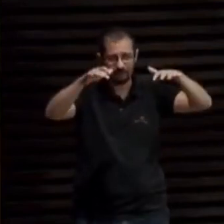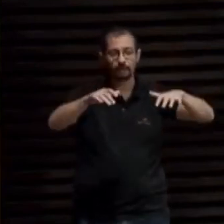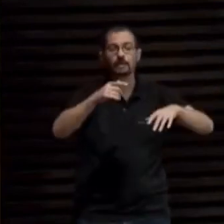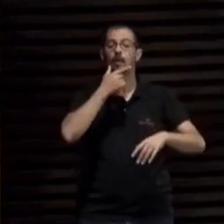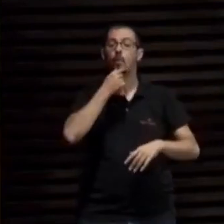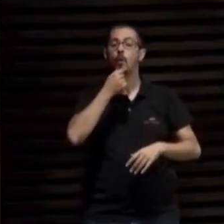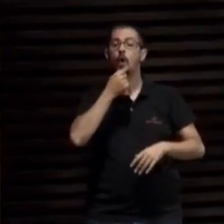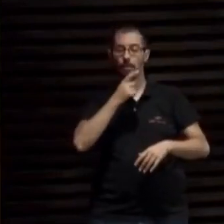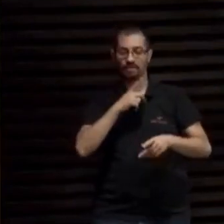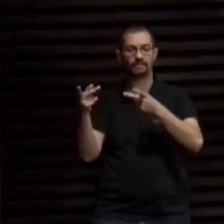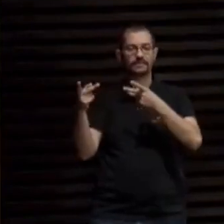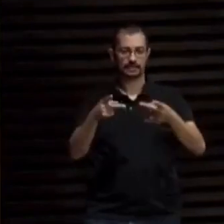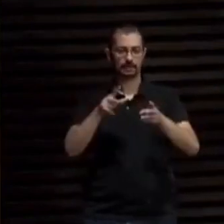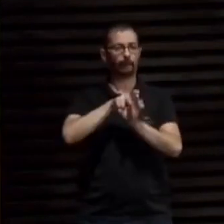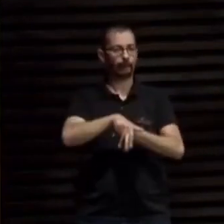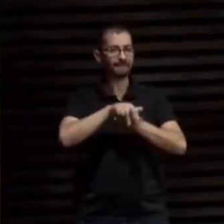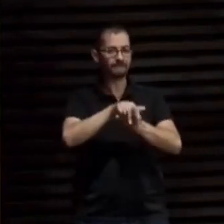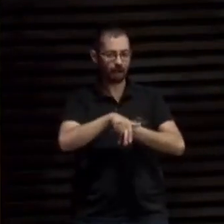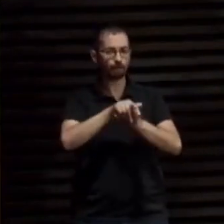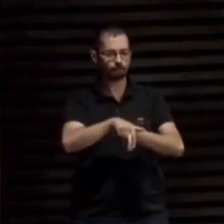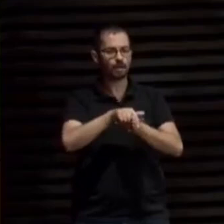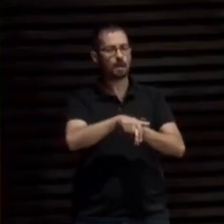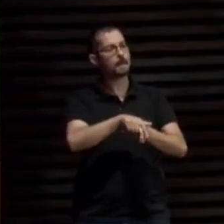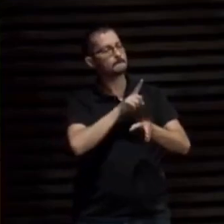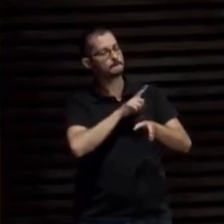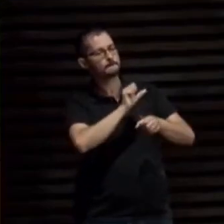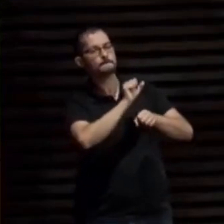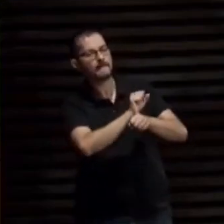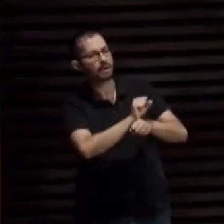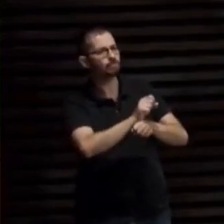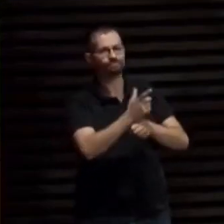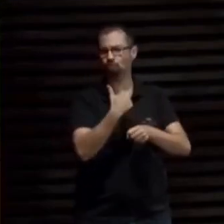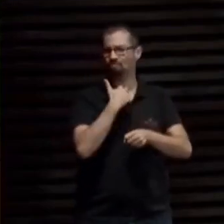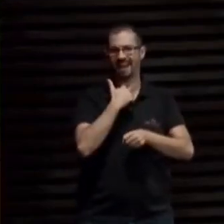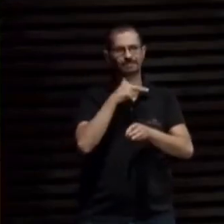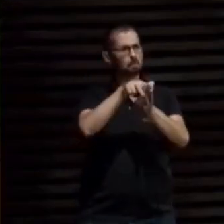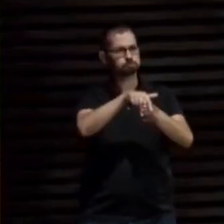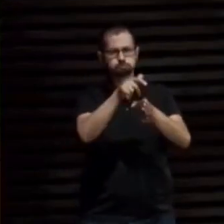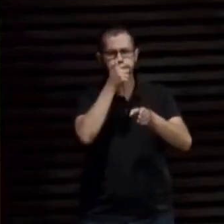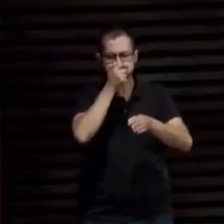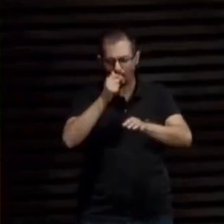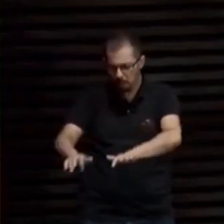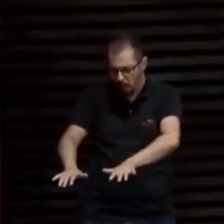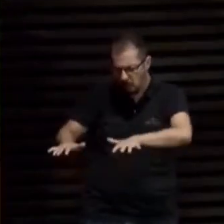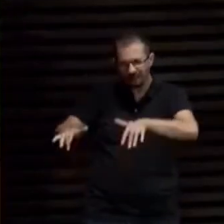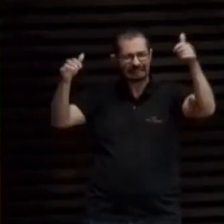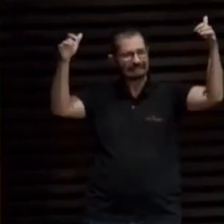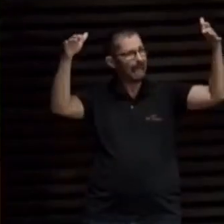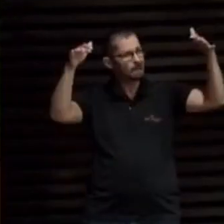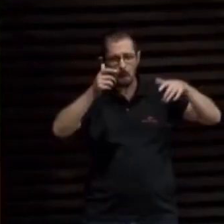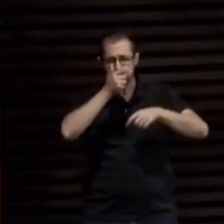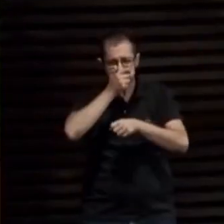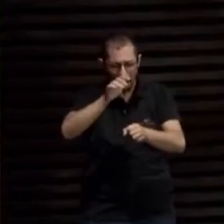cavalo, aquele visitante parou ali, não dava para viajar, a neve caindo pesada.